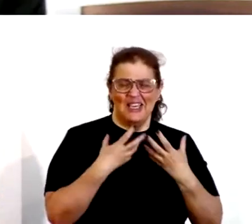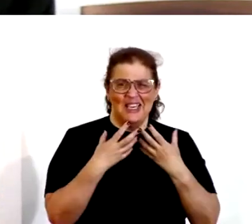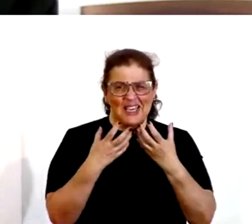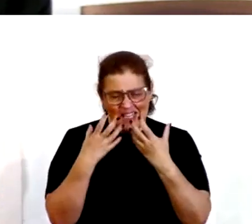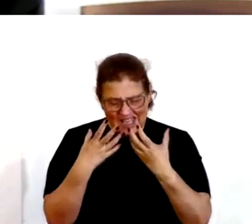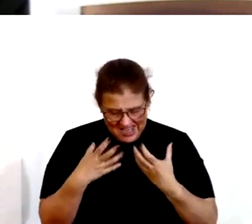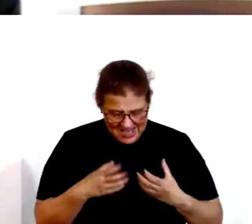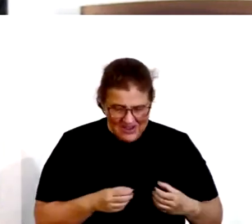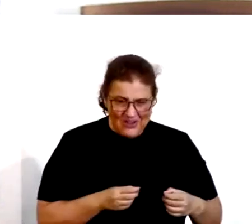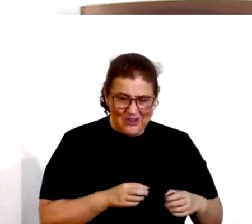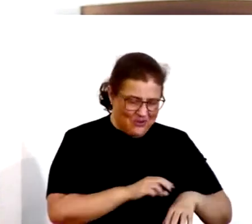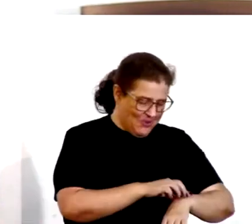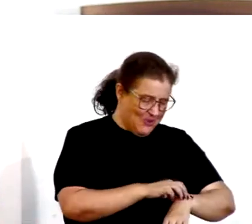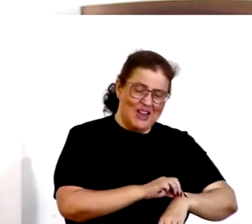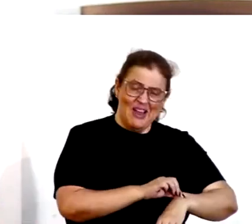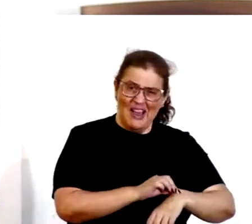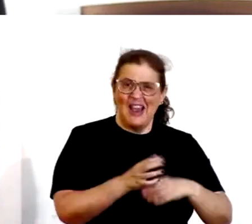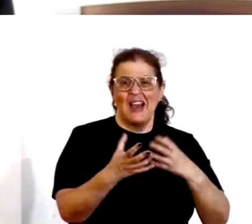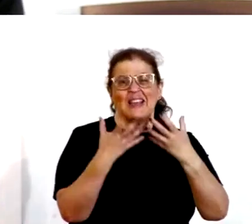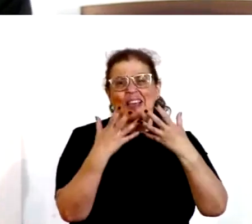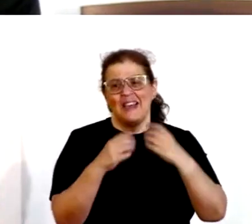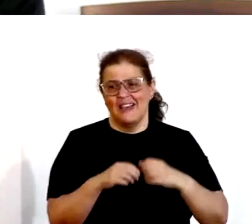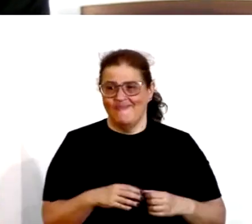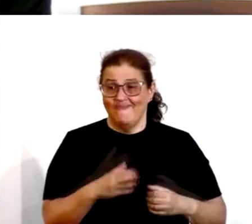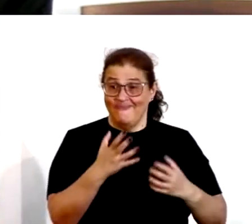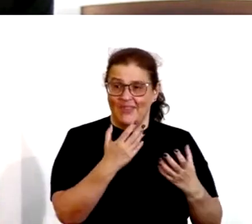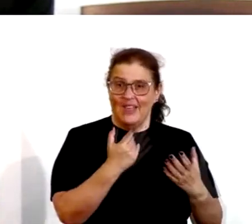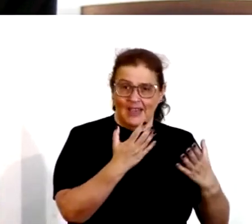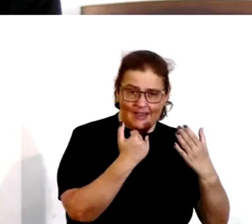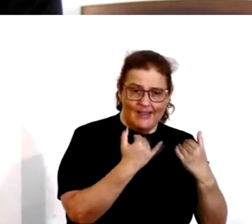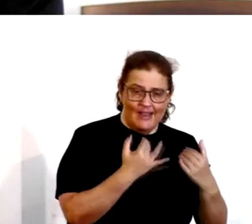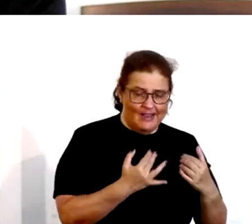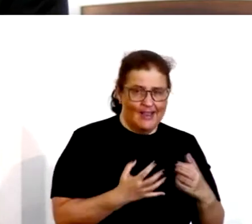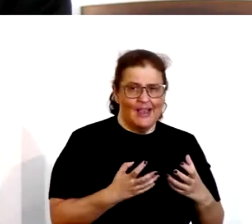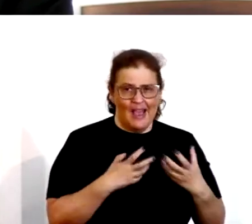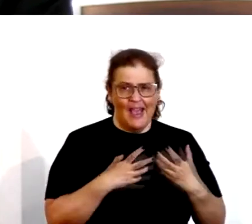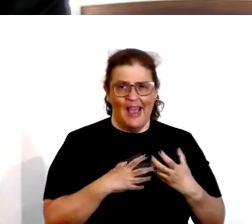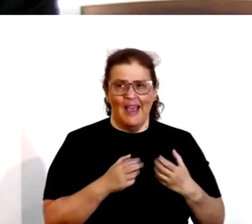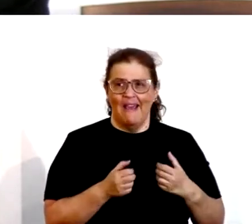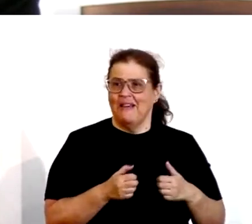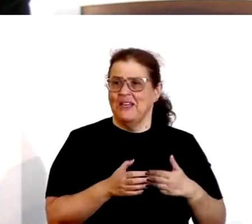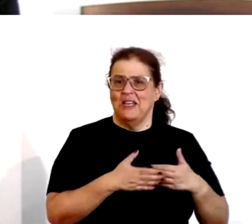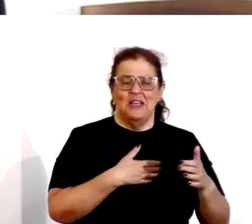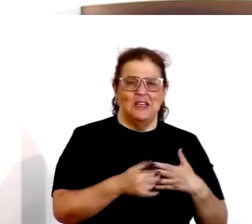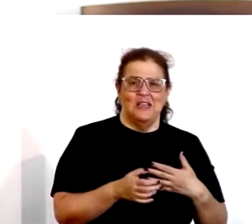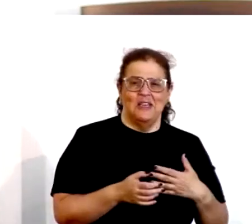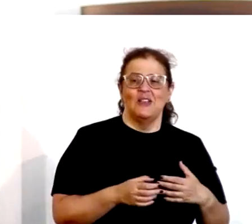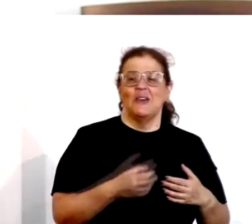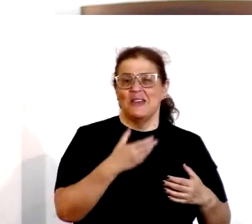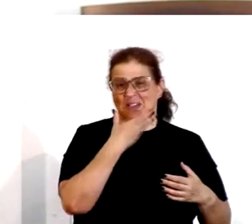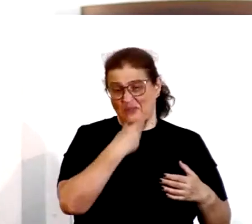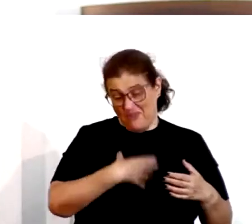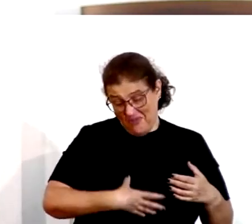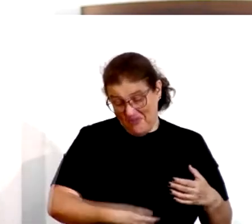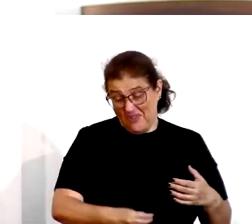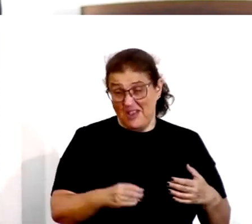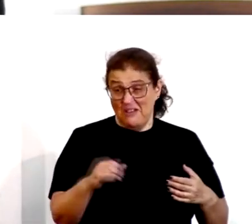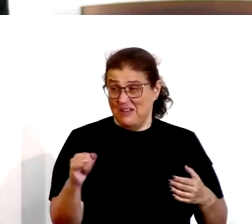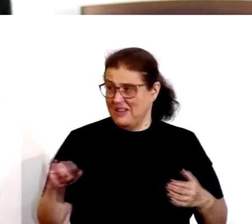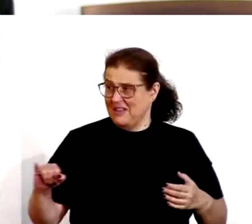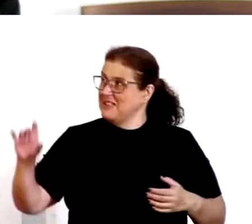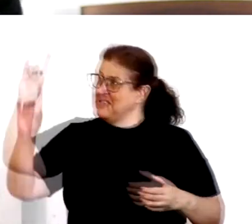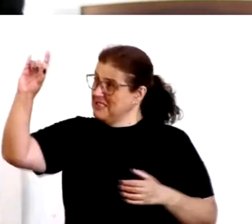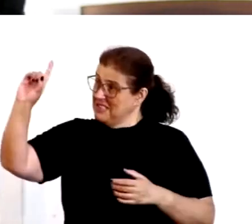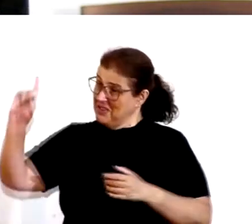fazendo a vontade da carne e dos pensamentos, e éramos por natureza filhos da ira, como também os demais. Versículo